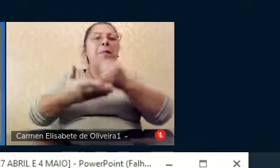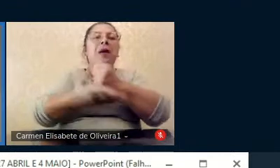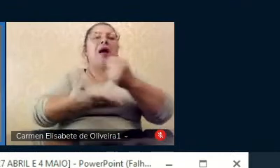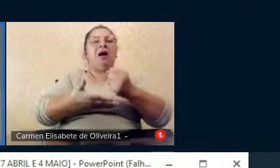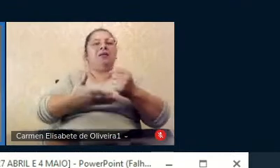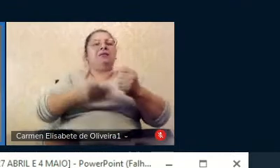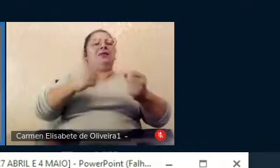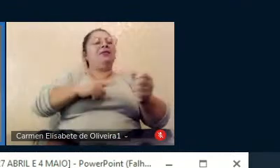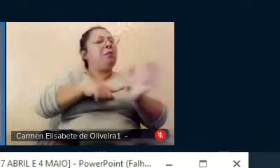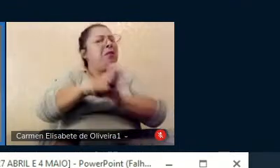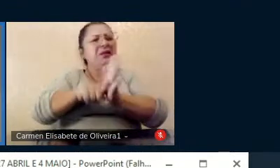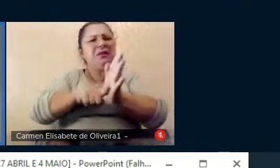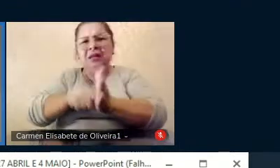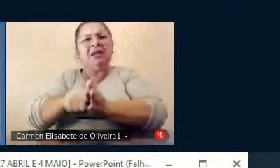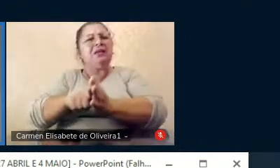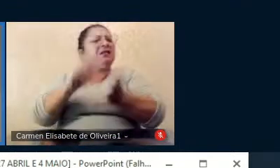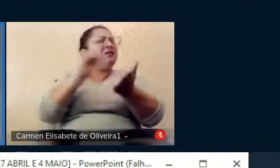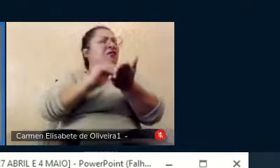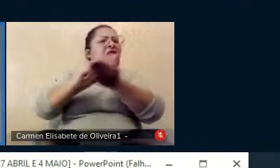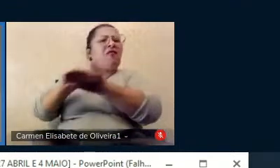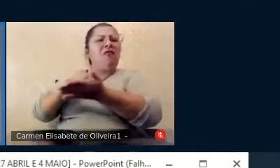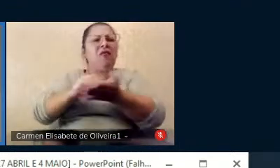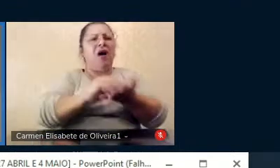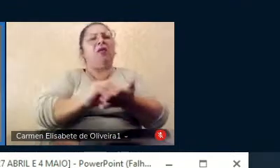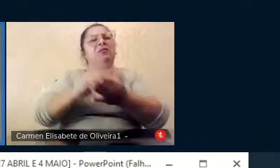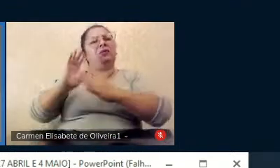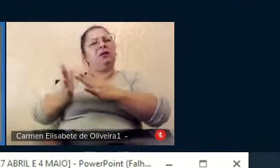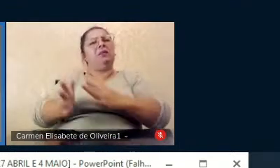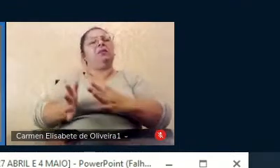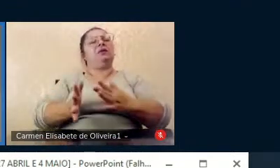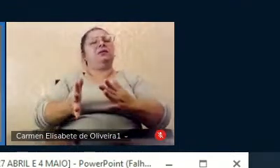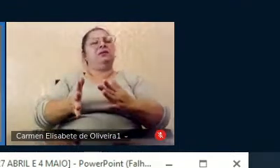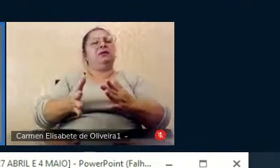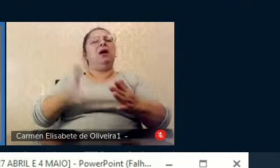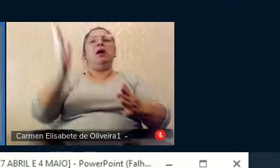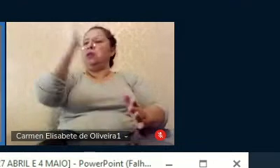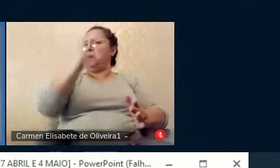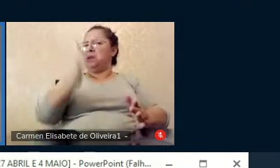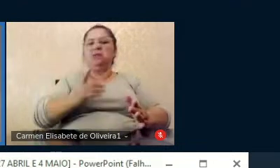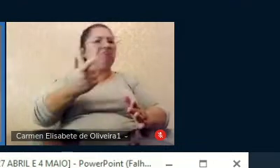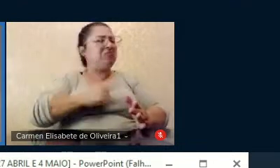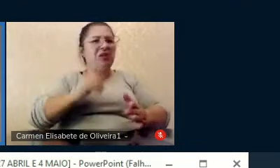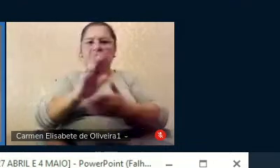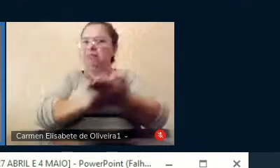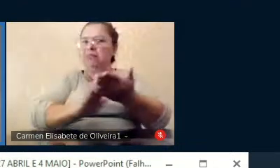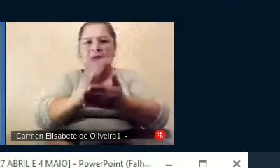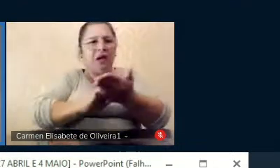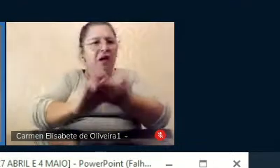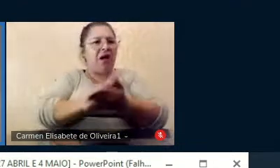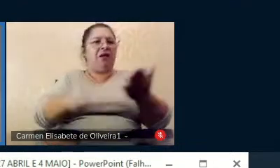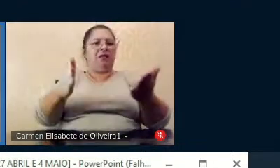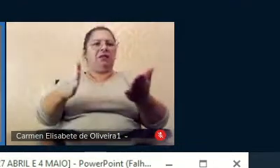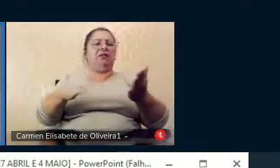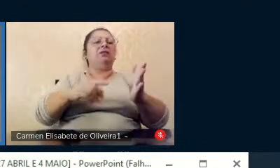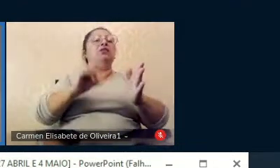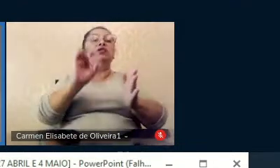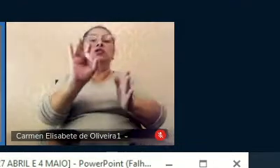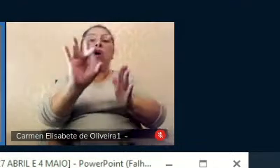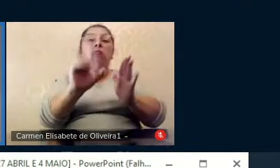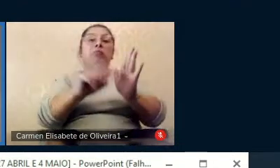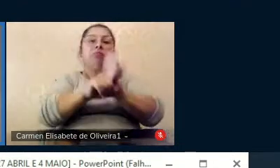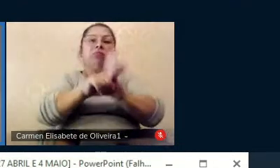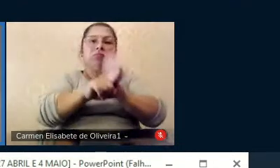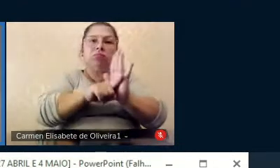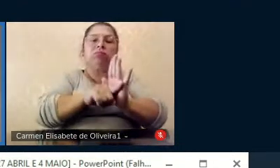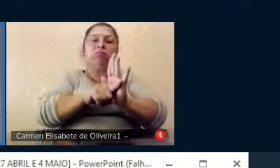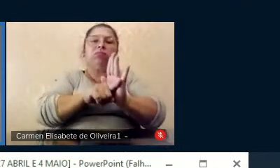estudos específicos de haikais em língua de sinais, no Brasil nós não temos nada, só temos uma pesquisa que foi encontrada no